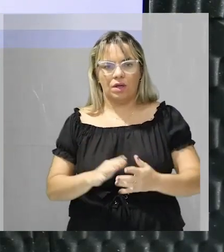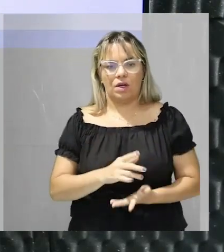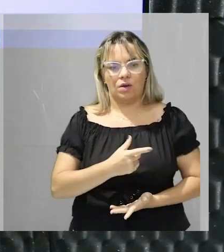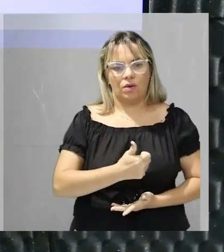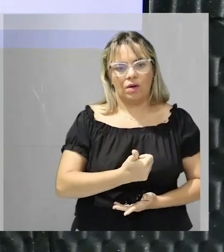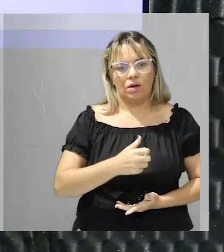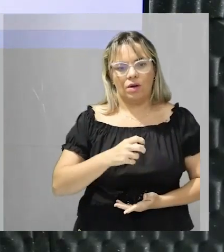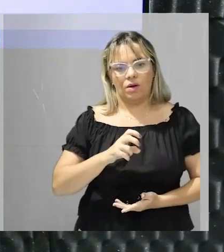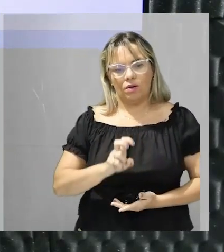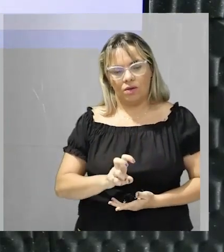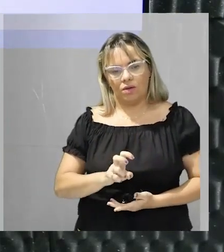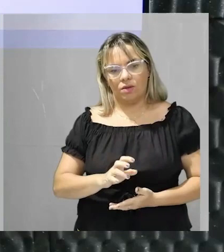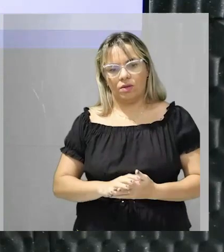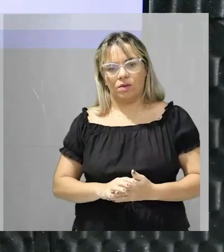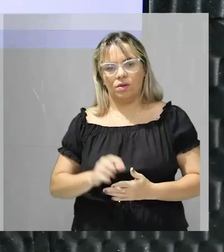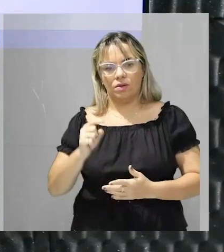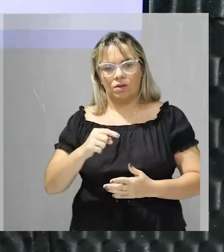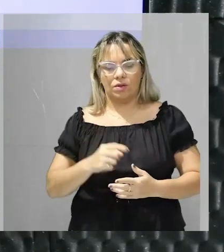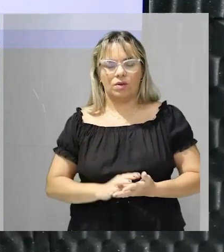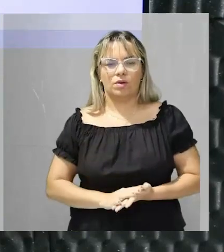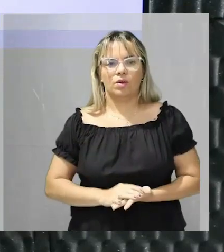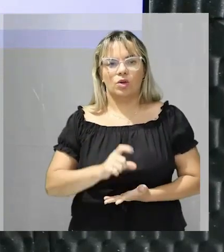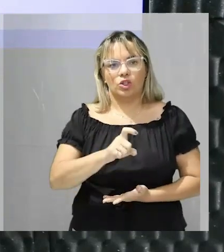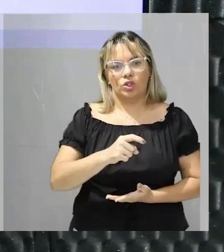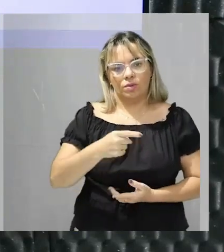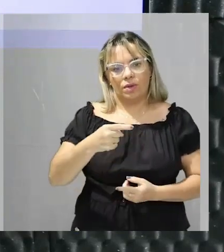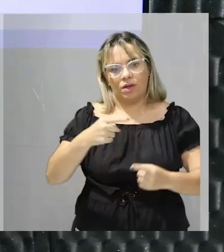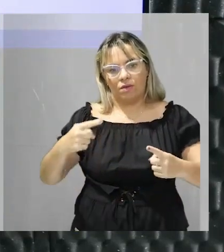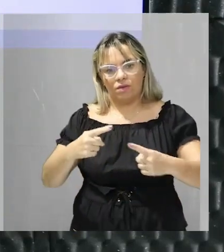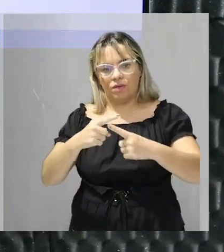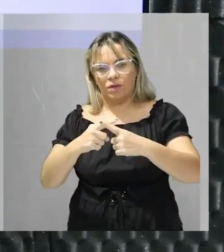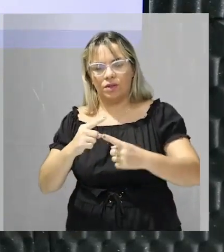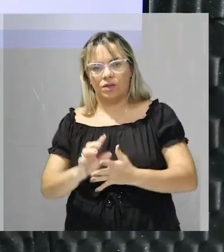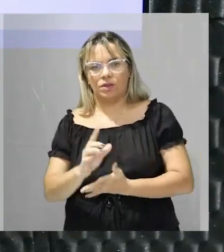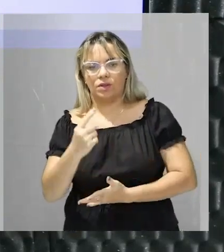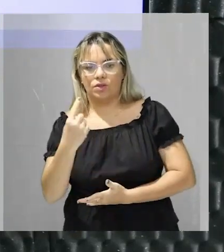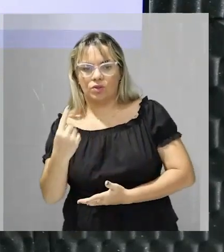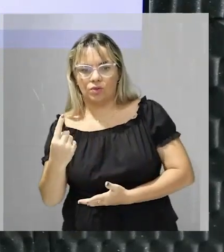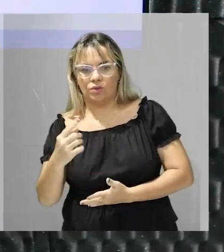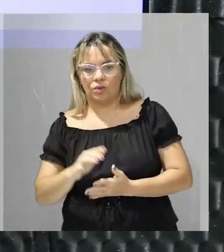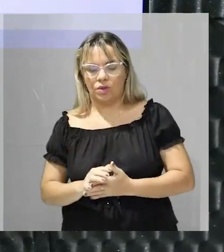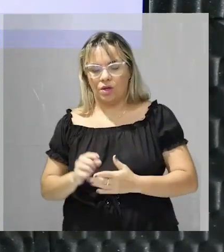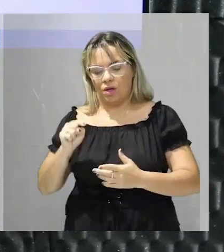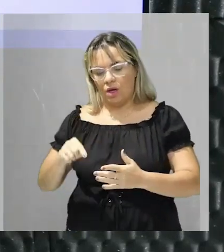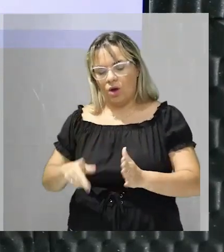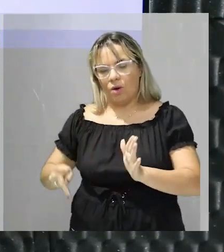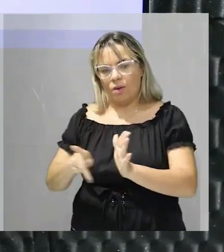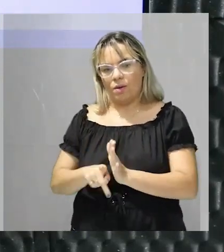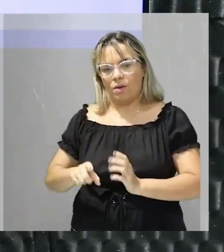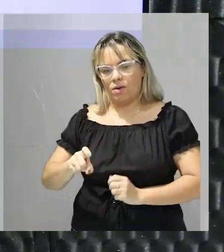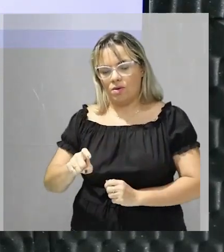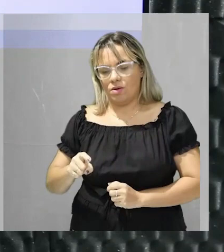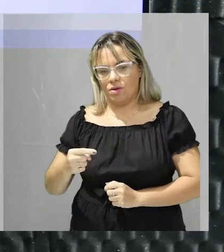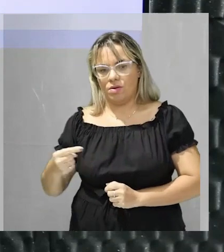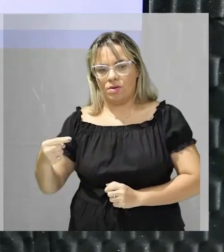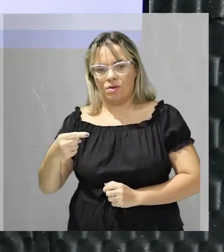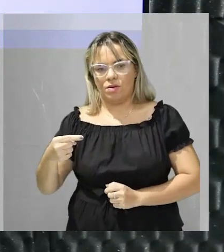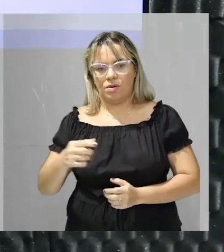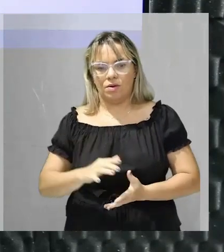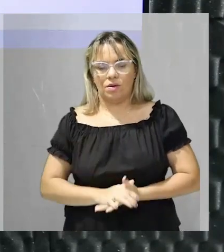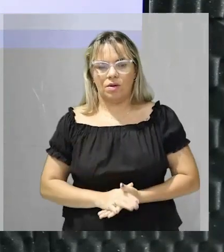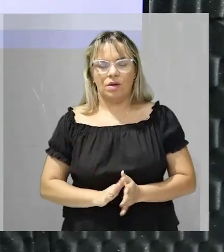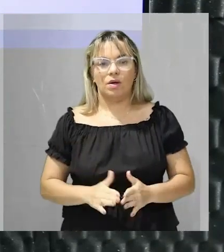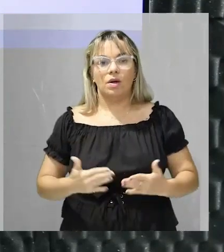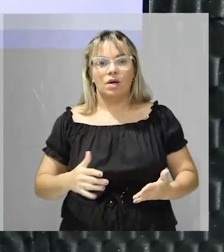x/ é o próprio x/ nesse caso aqui nós descobrimos o que que o